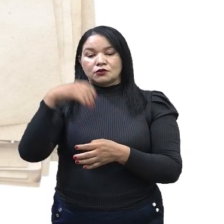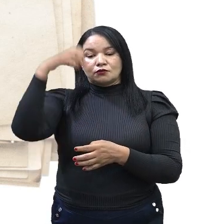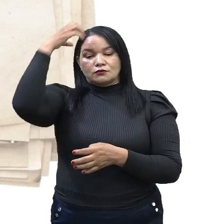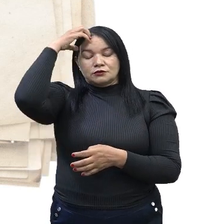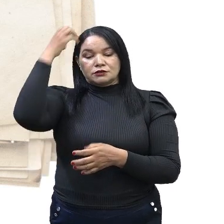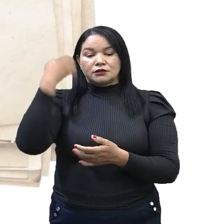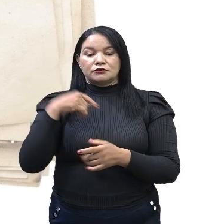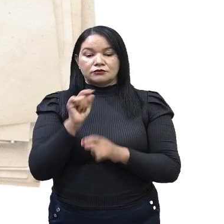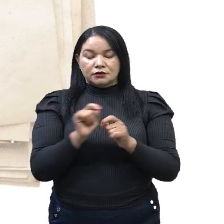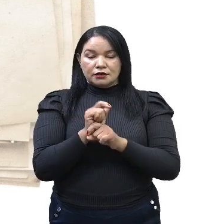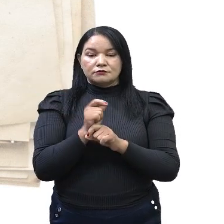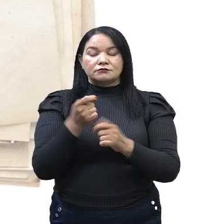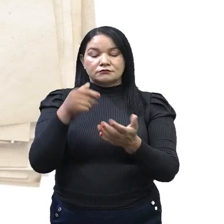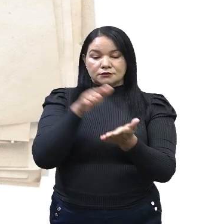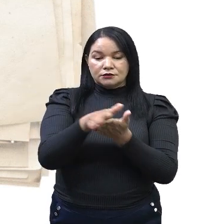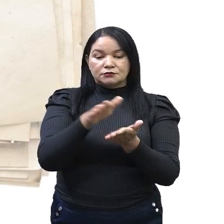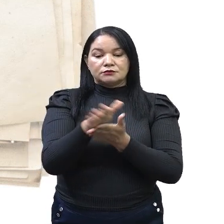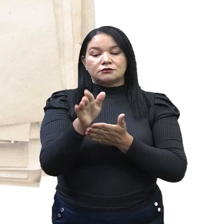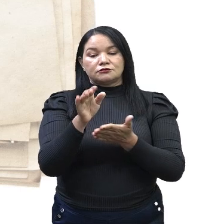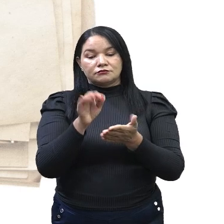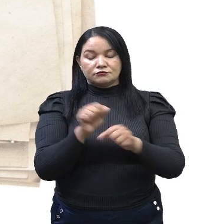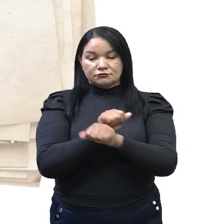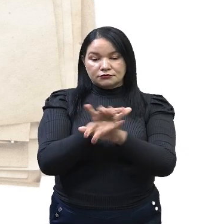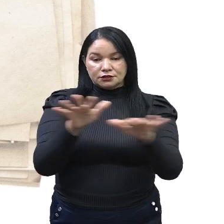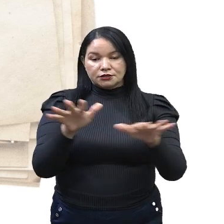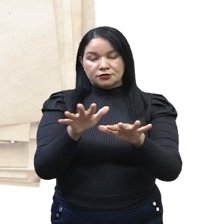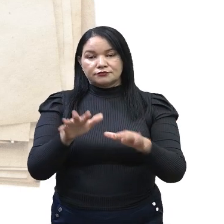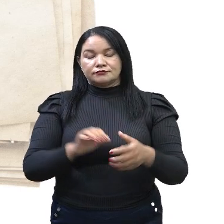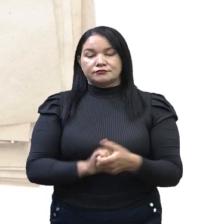faça imprimir, publicar e correr.